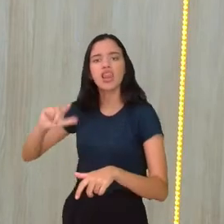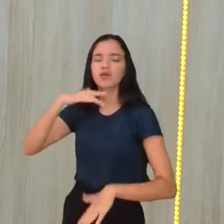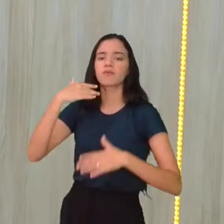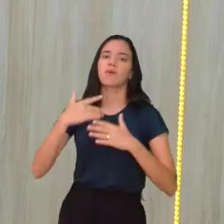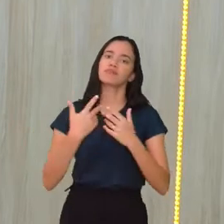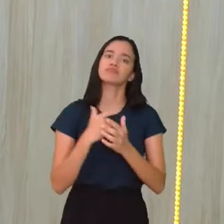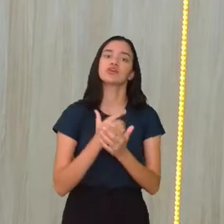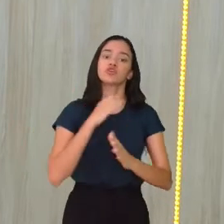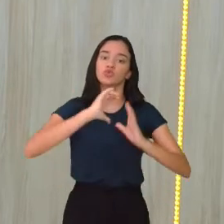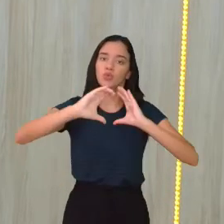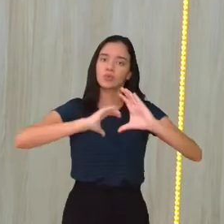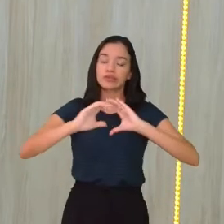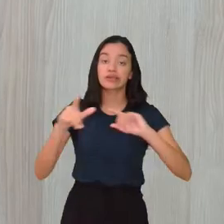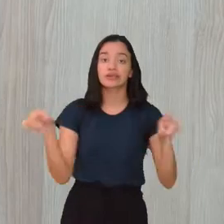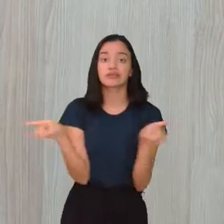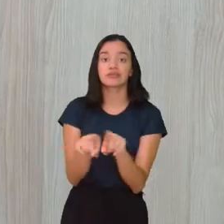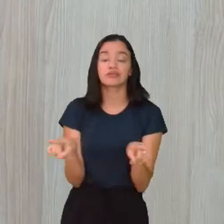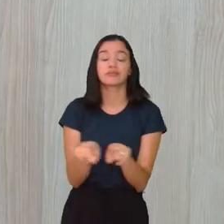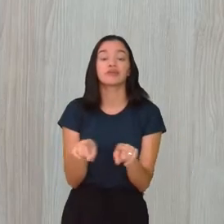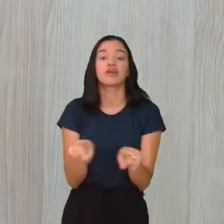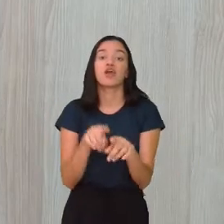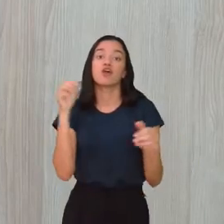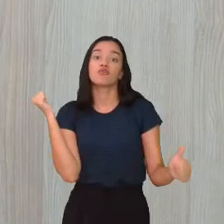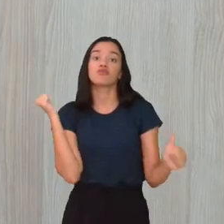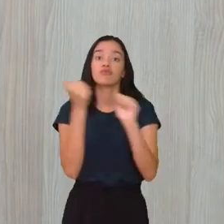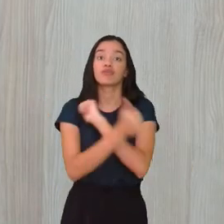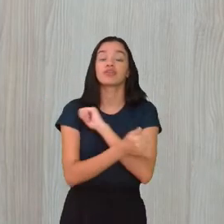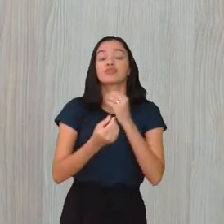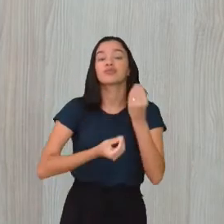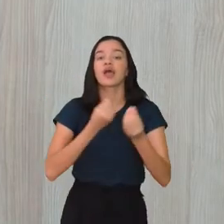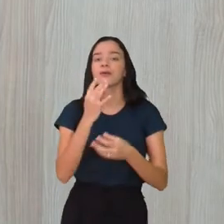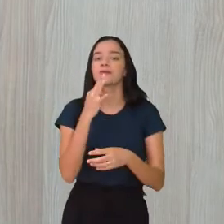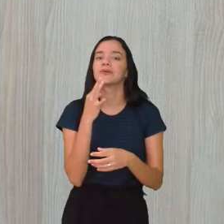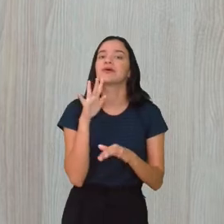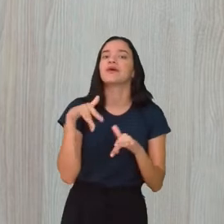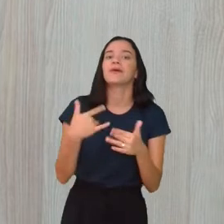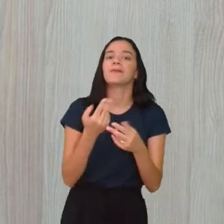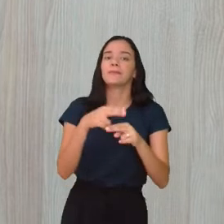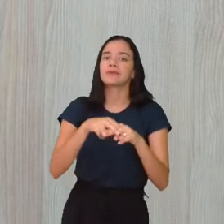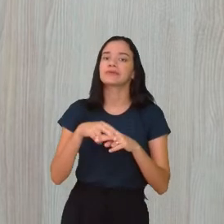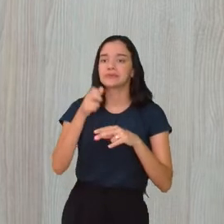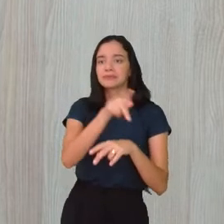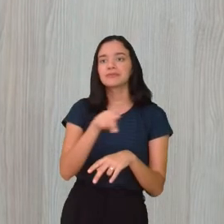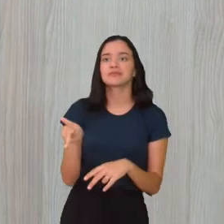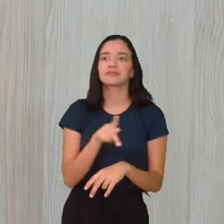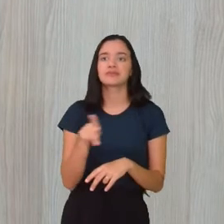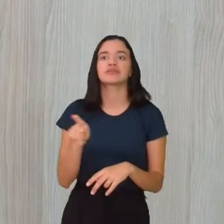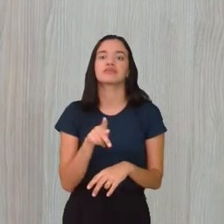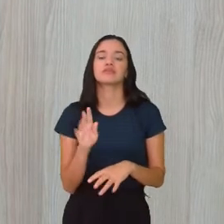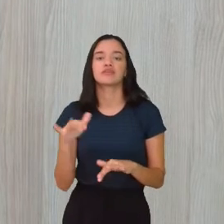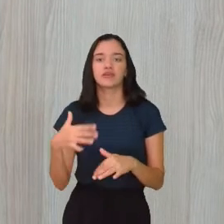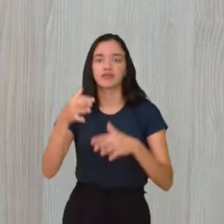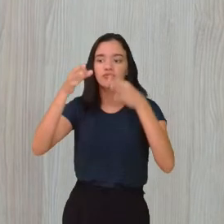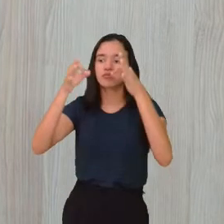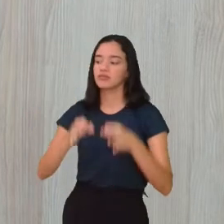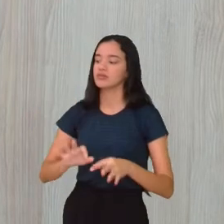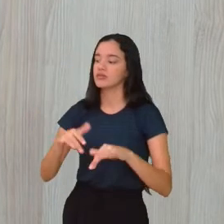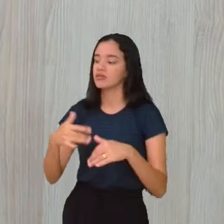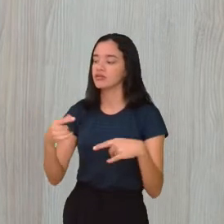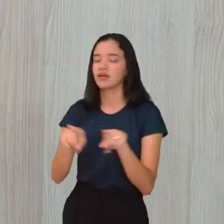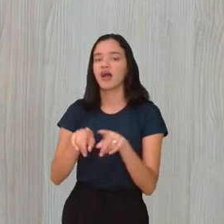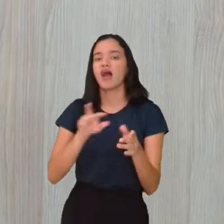professora? Isso, e também o esporte é considerado como um fenômeno, né? Isso. Por isso mesmo que o professor está falando, né? Exatamente, quando ele